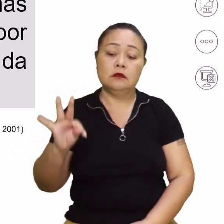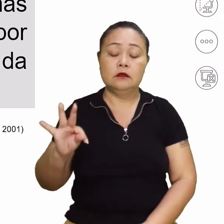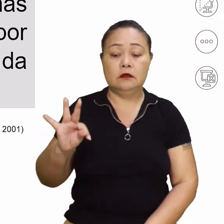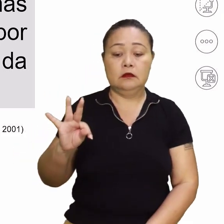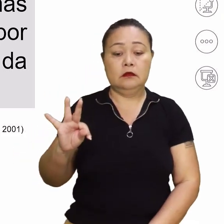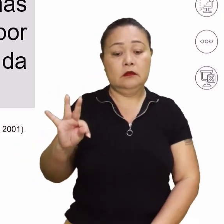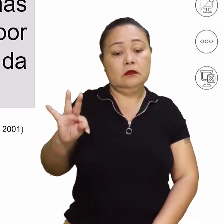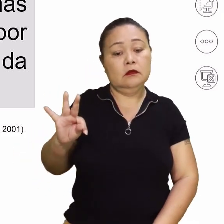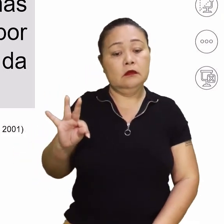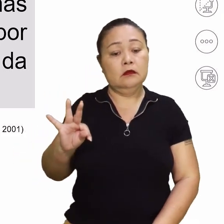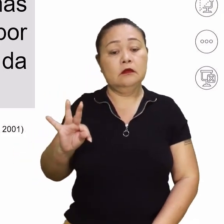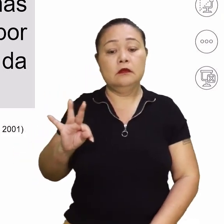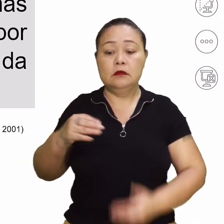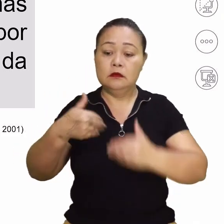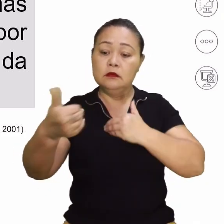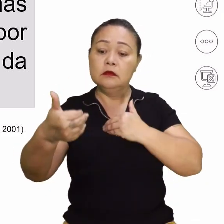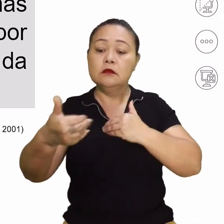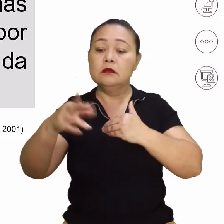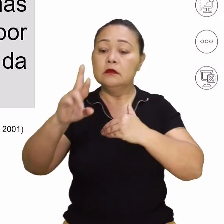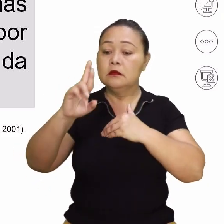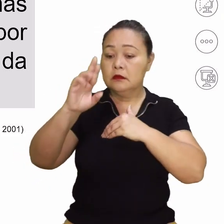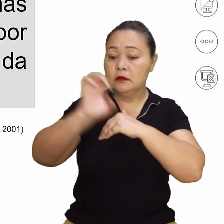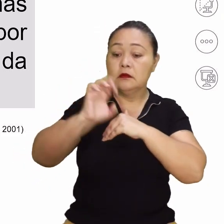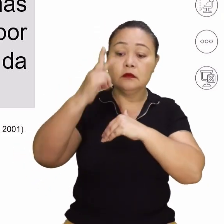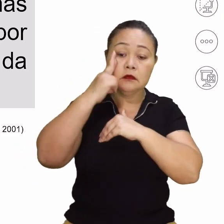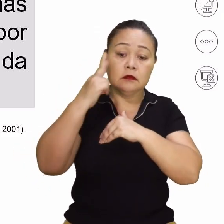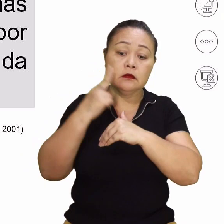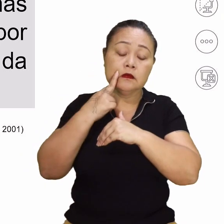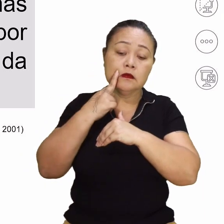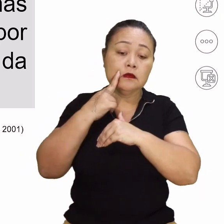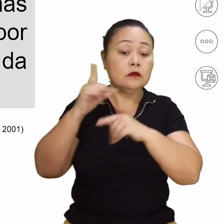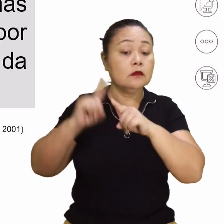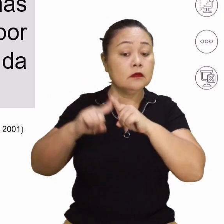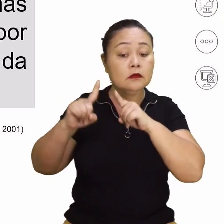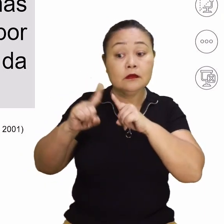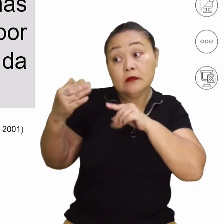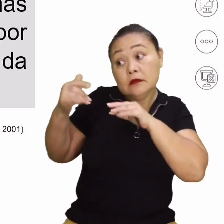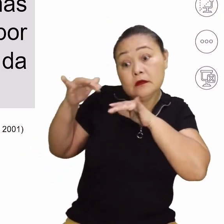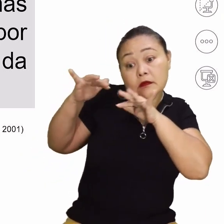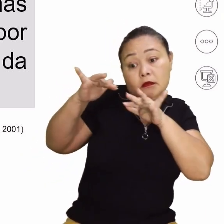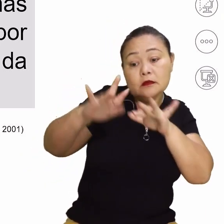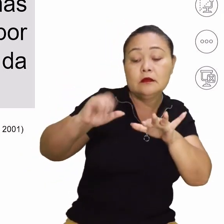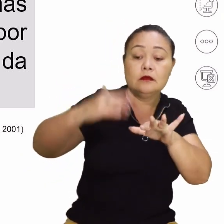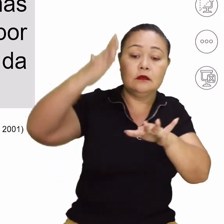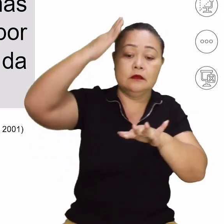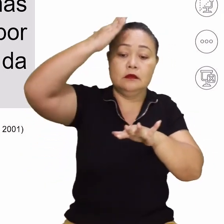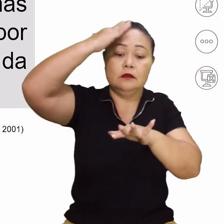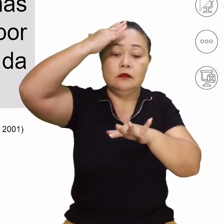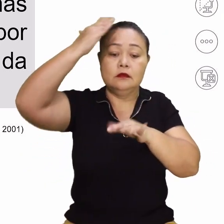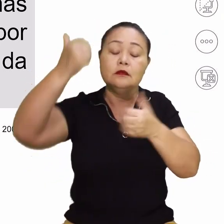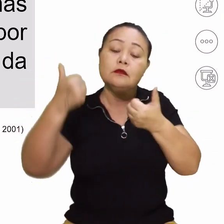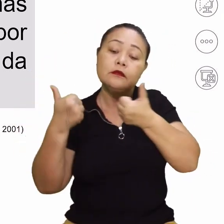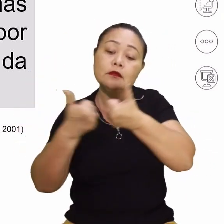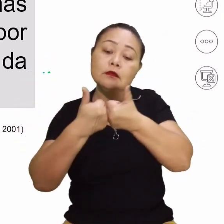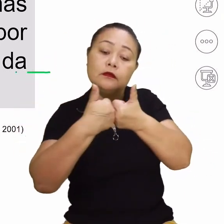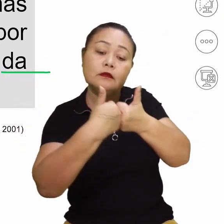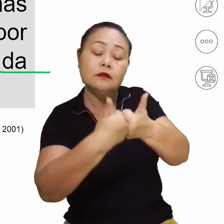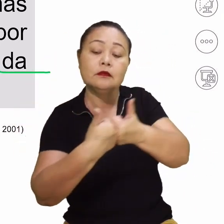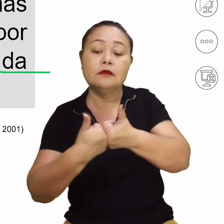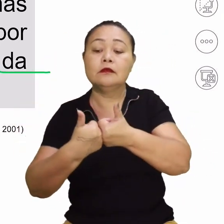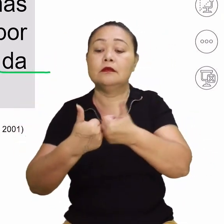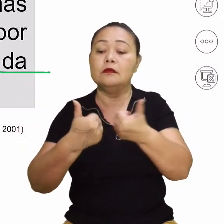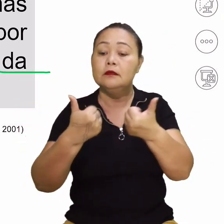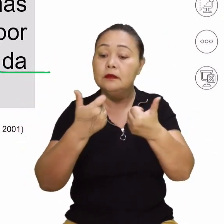do Mato Grosso divisa com Rondônia Mas eles vêm aqui para ji-paraná possui cidade mais próximo da